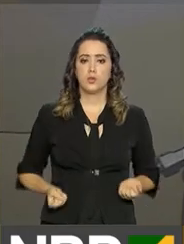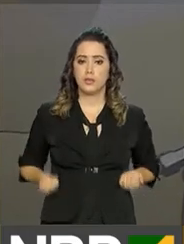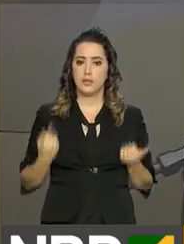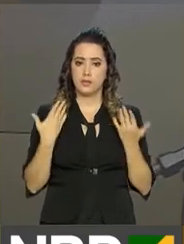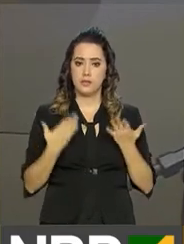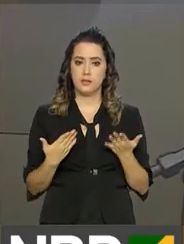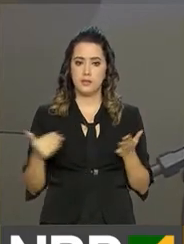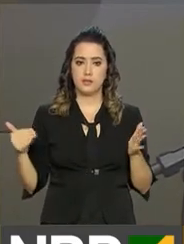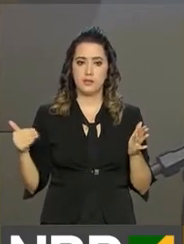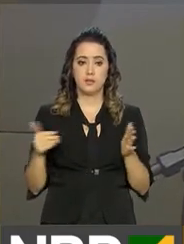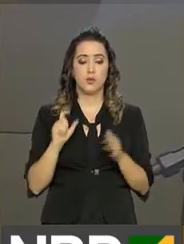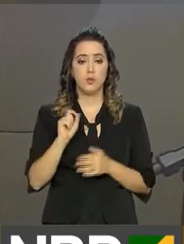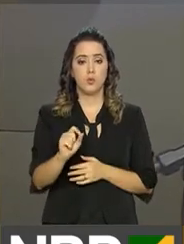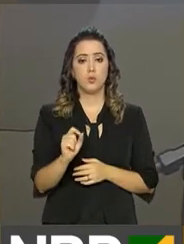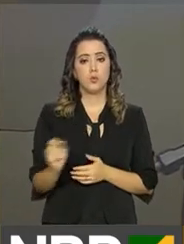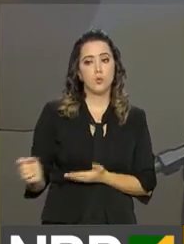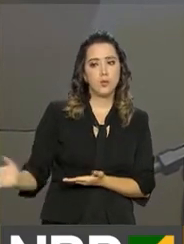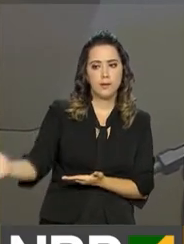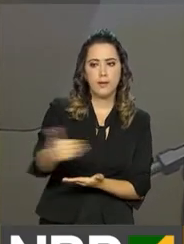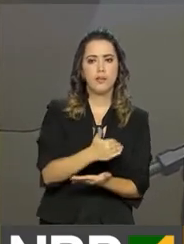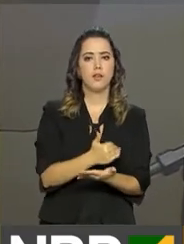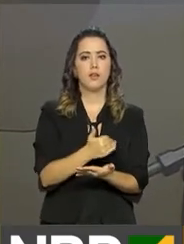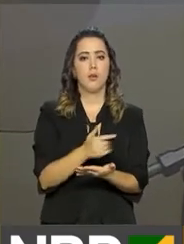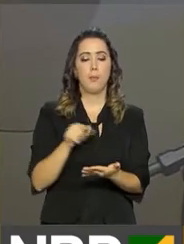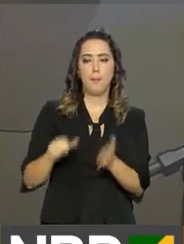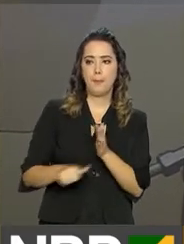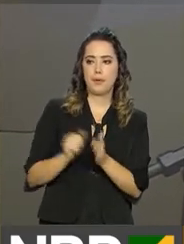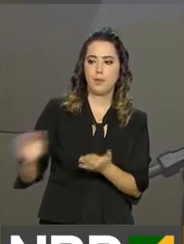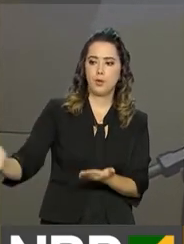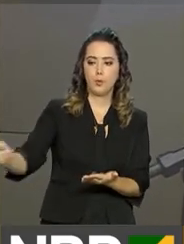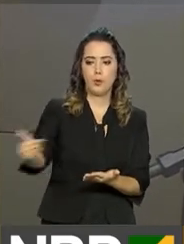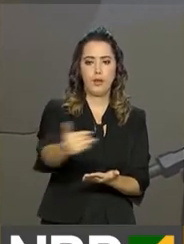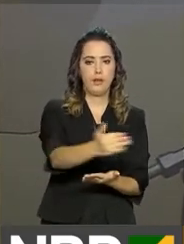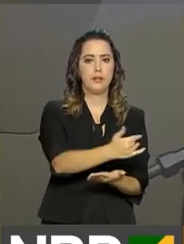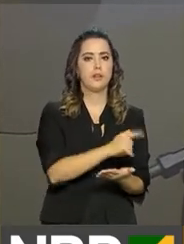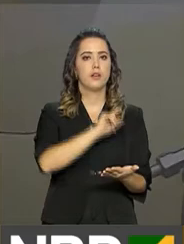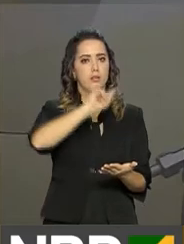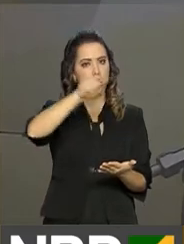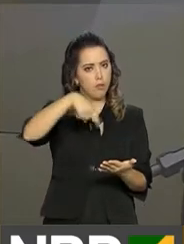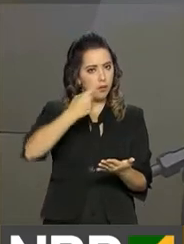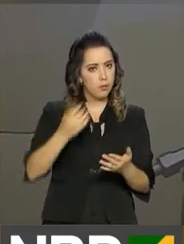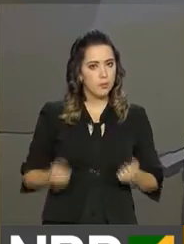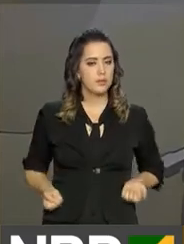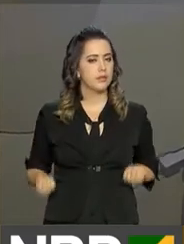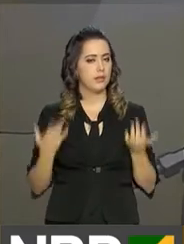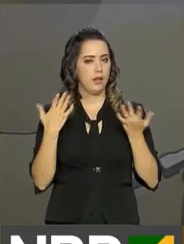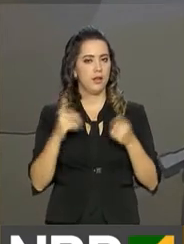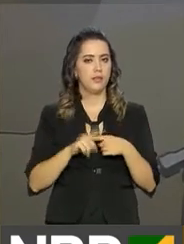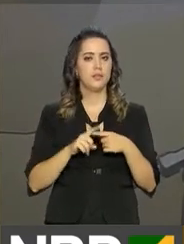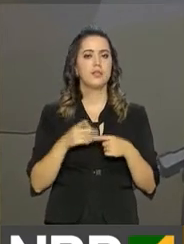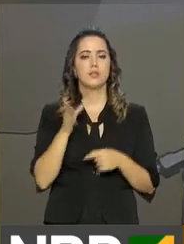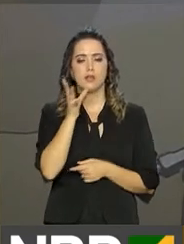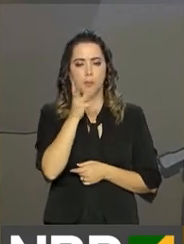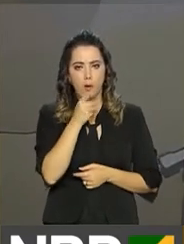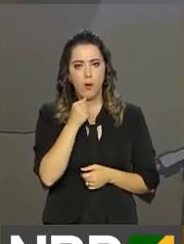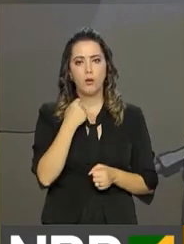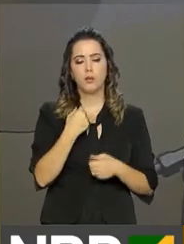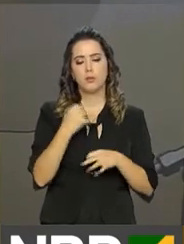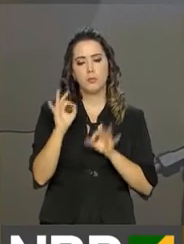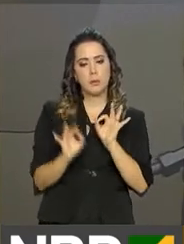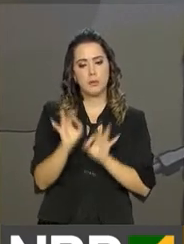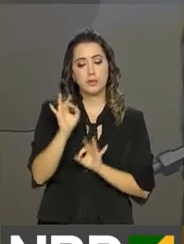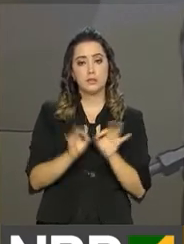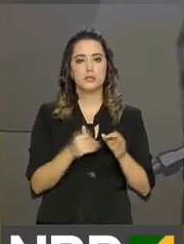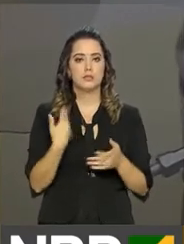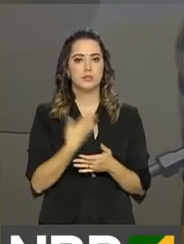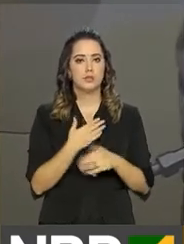gastar aquilo que arrecada. Agora, isso não se faz de um ano para outro. Leva vários anos. Por isso, nós apresentamos um teto de gastos